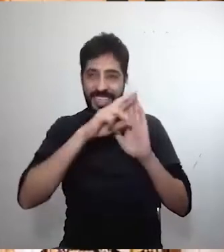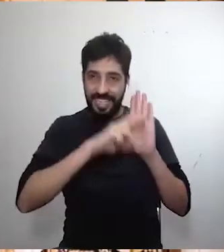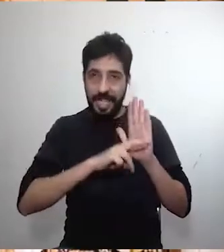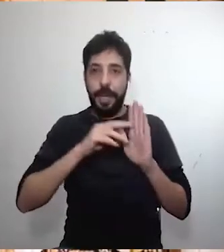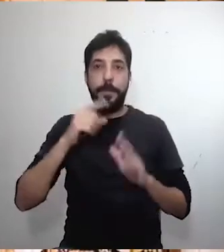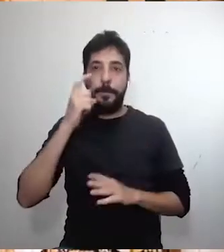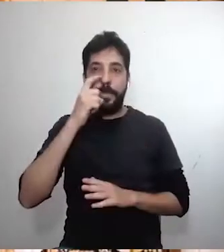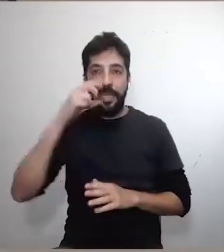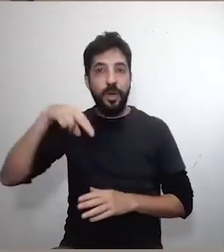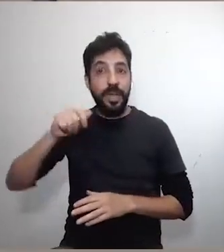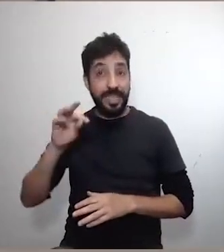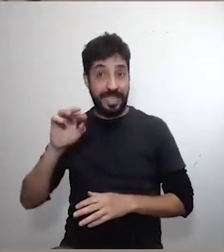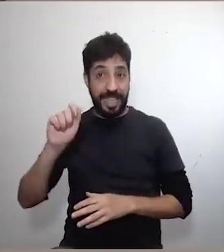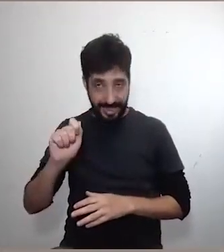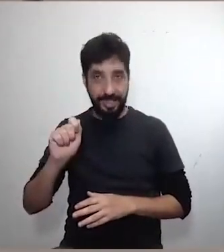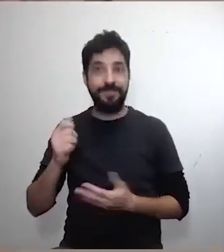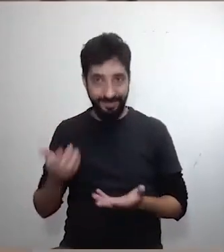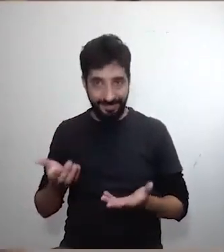Vamos aprender?